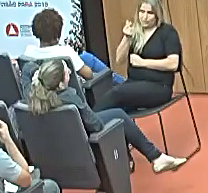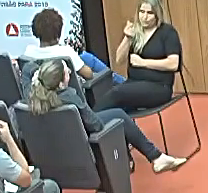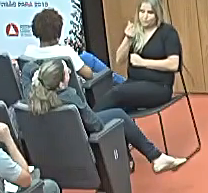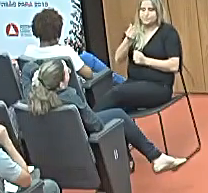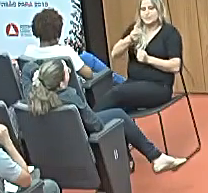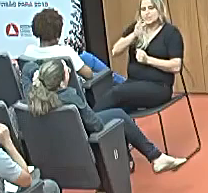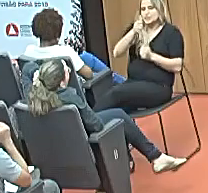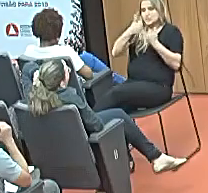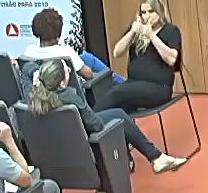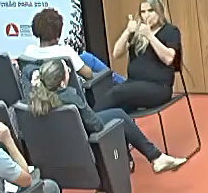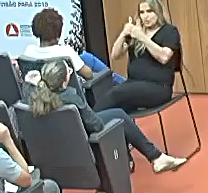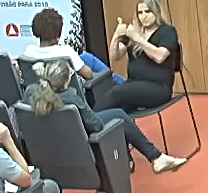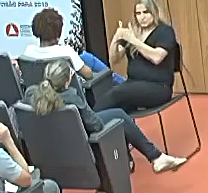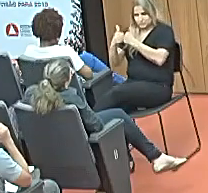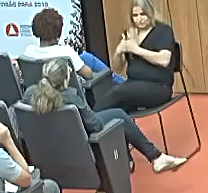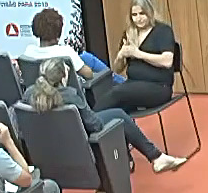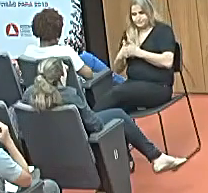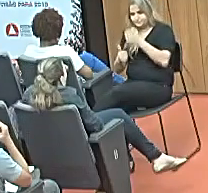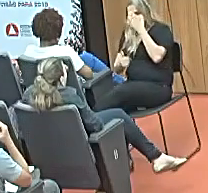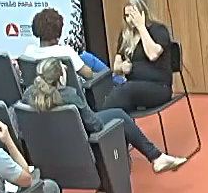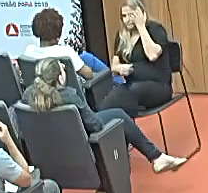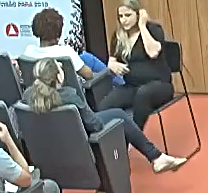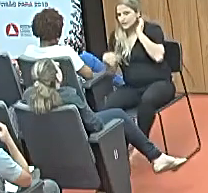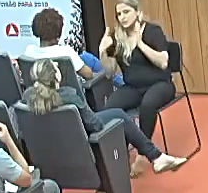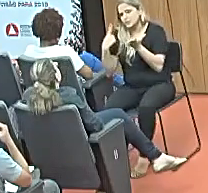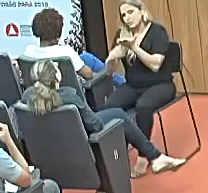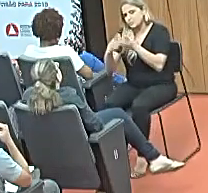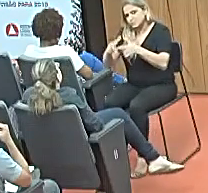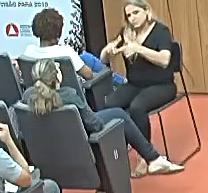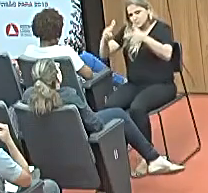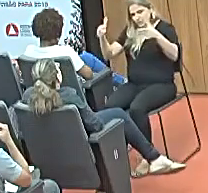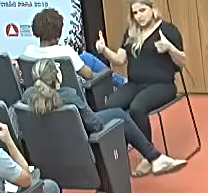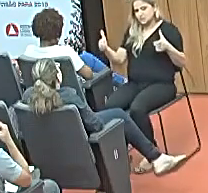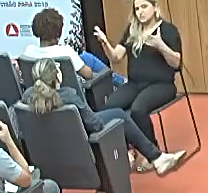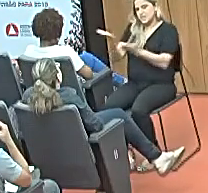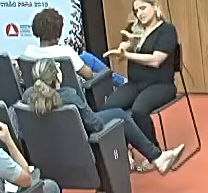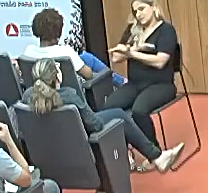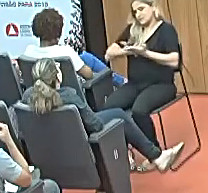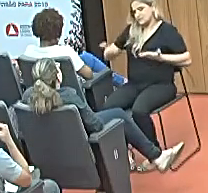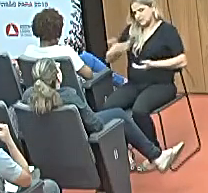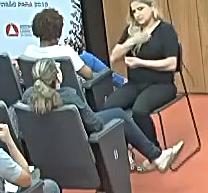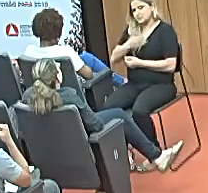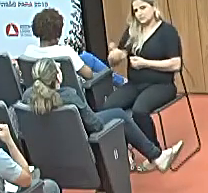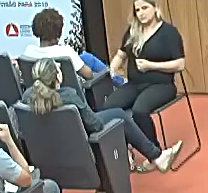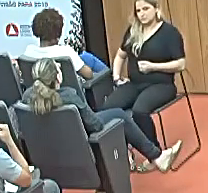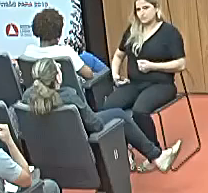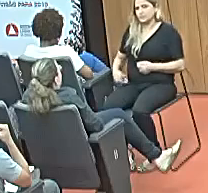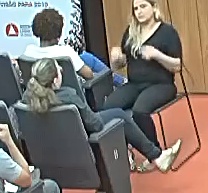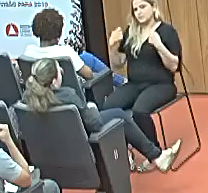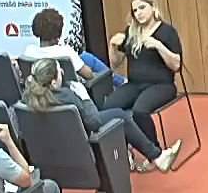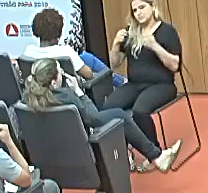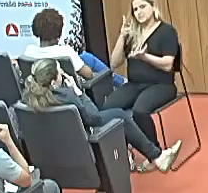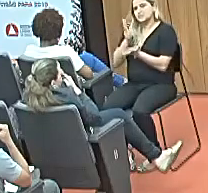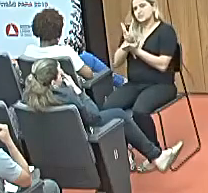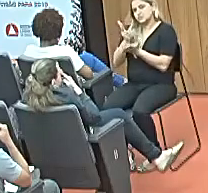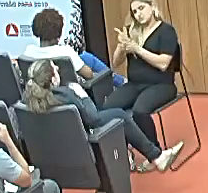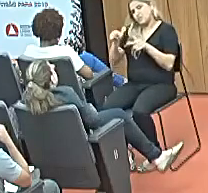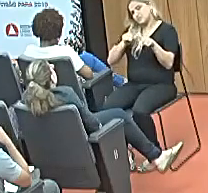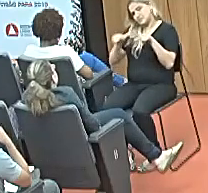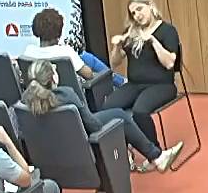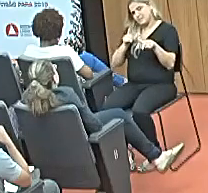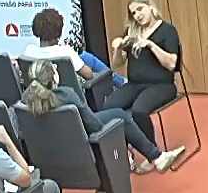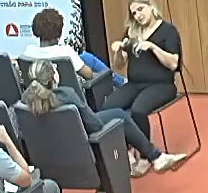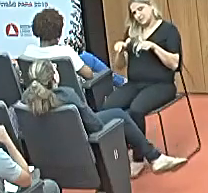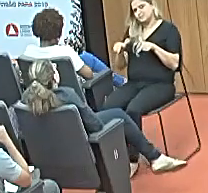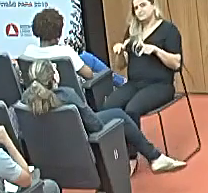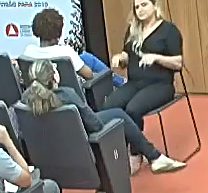transporte então tem um compromisso muito grande nessa equipe de transição para dar seqüência à aos trabalhos está sendo feito pela setop e